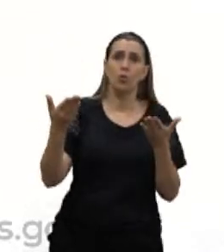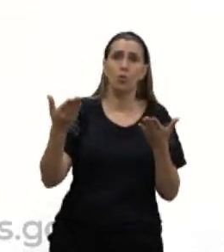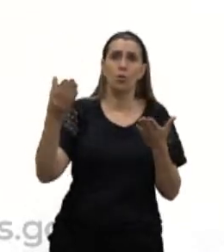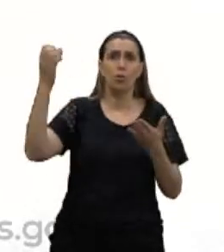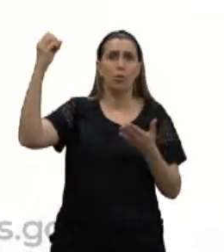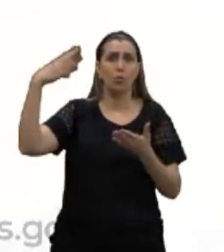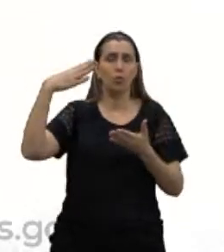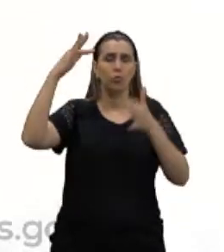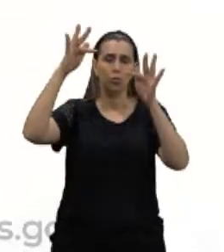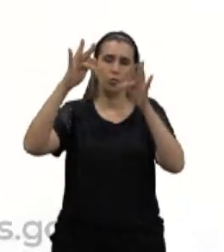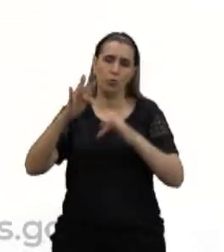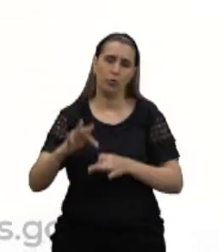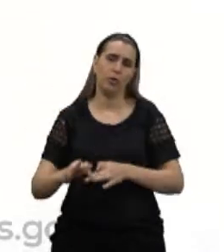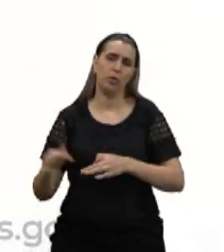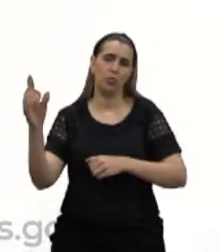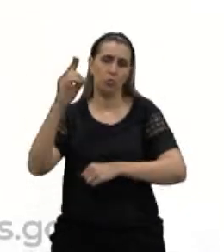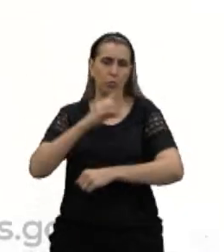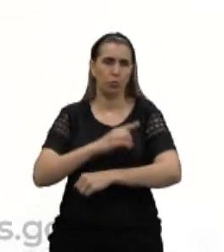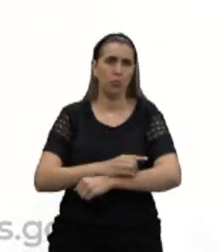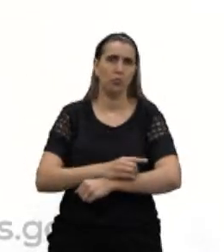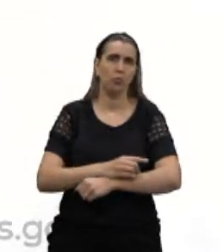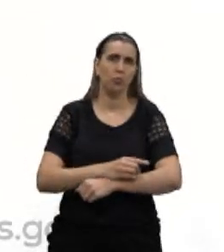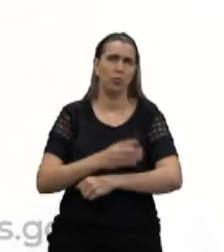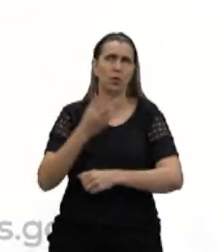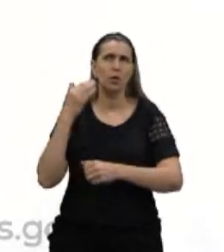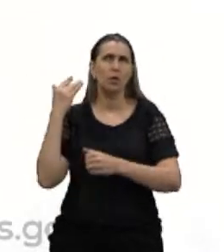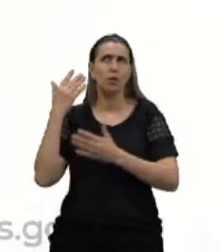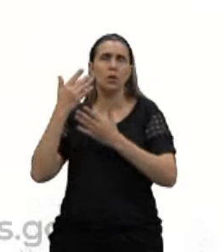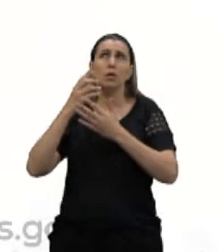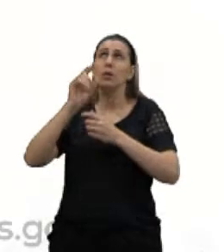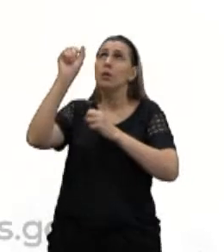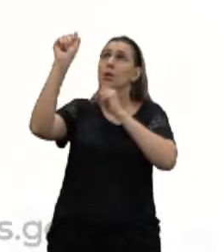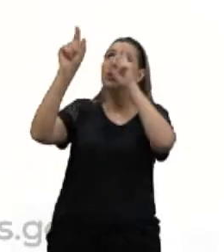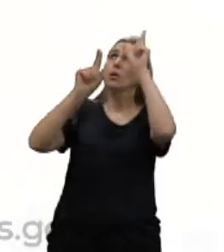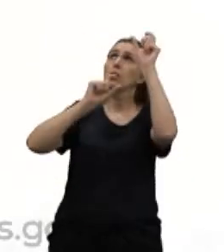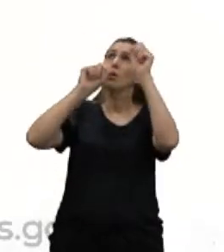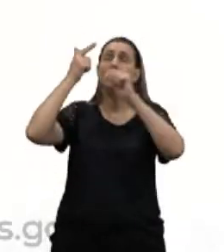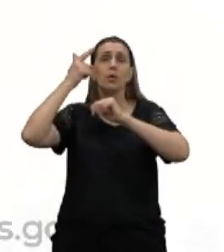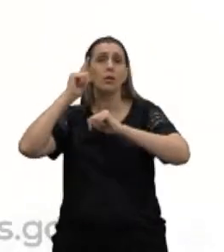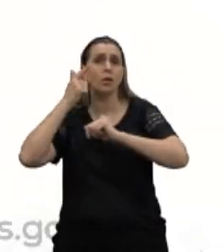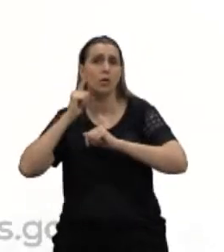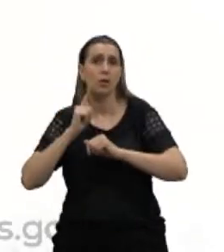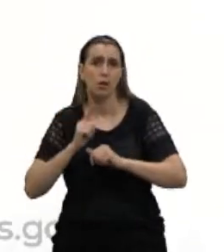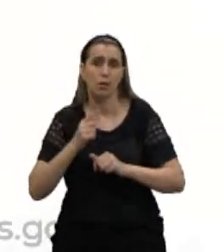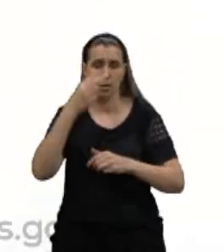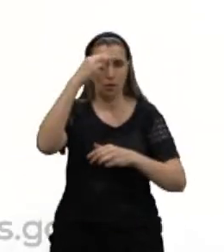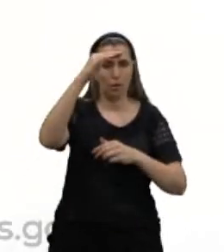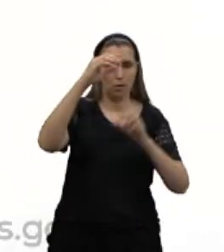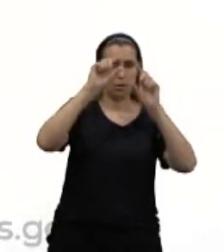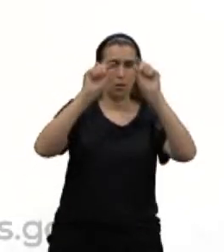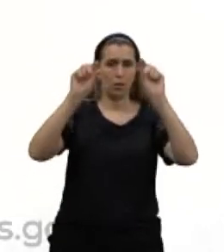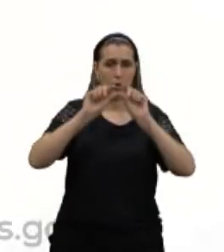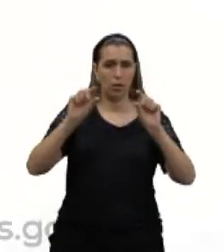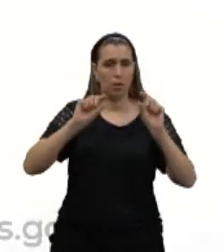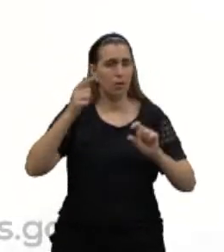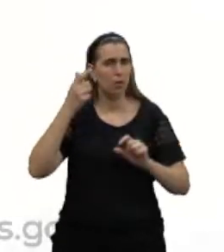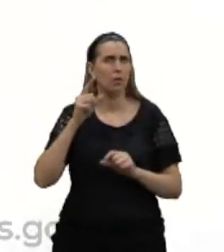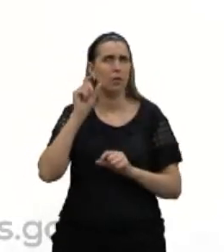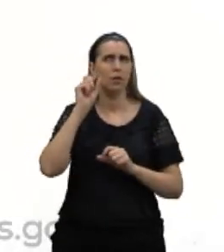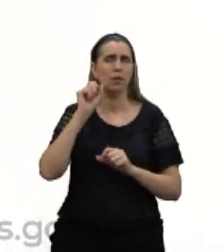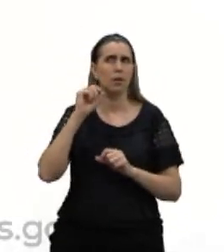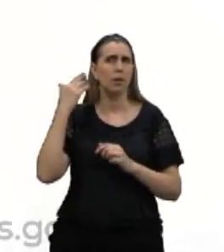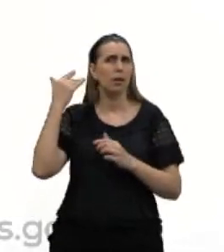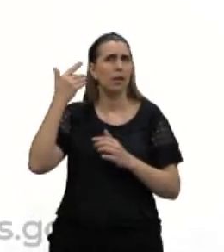no fim do dia. Então, era uma, né, estrela se repetindo ali nas três orações. Então,